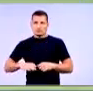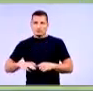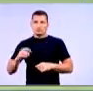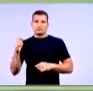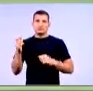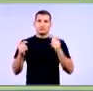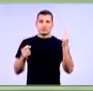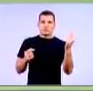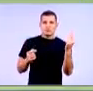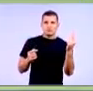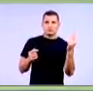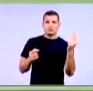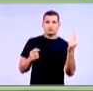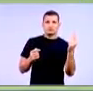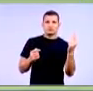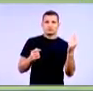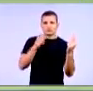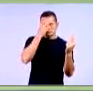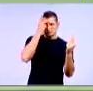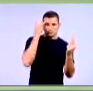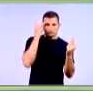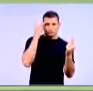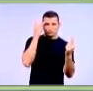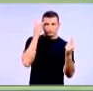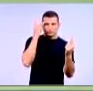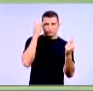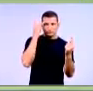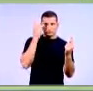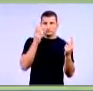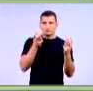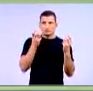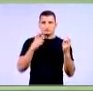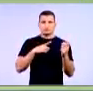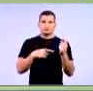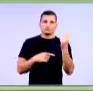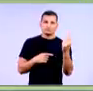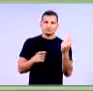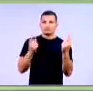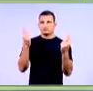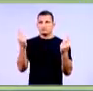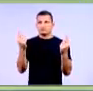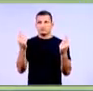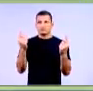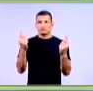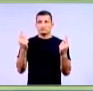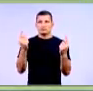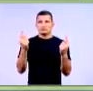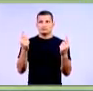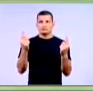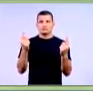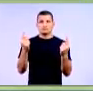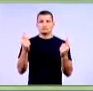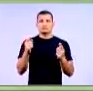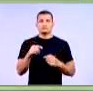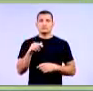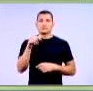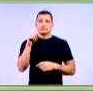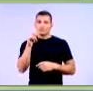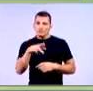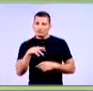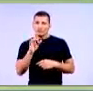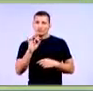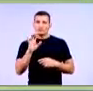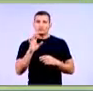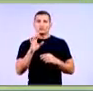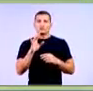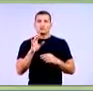também por no máximo um funcionário. Então perceba que essa aqui é uma ligação de 1 para 1. Quem vai determinar essa regra é a empresa. Então nessa